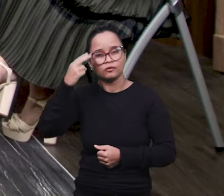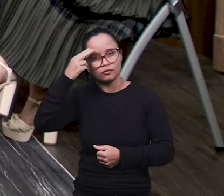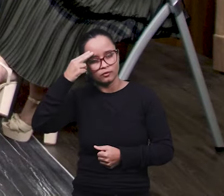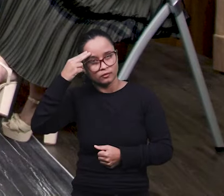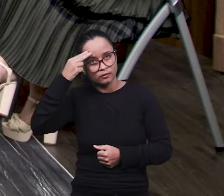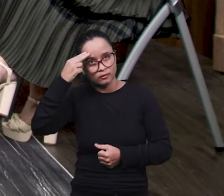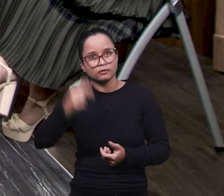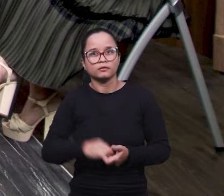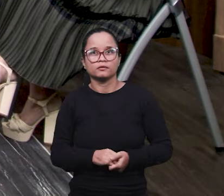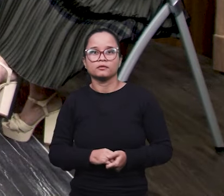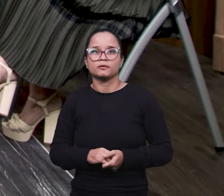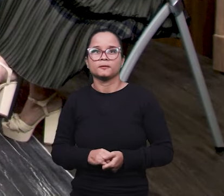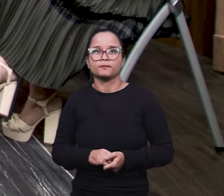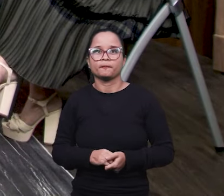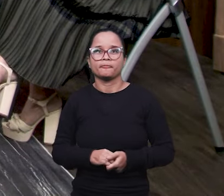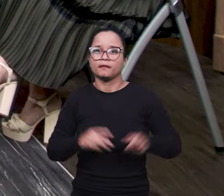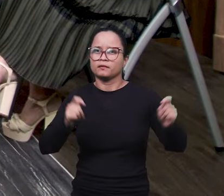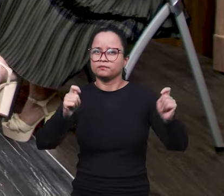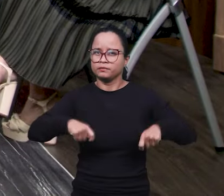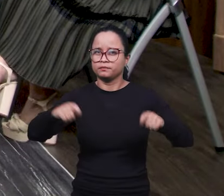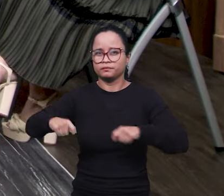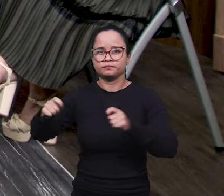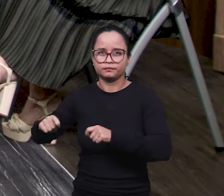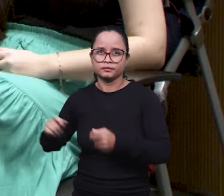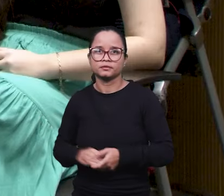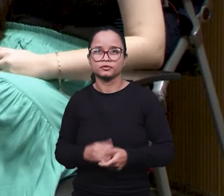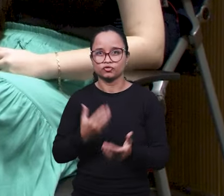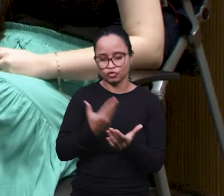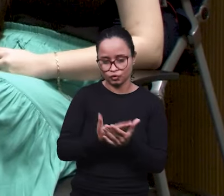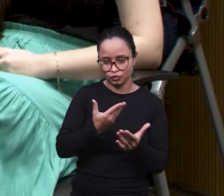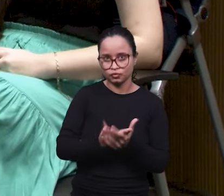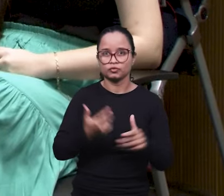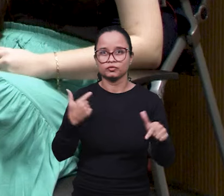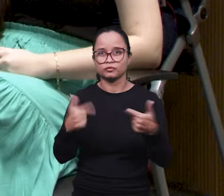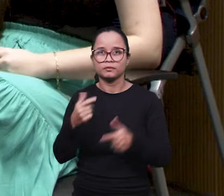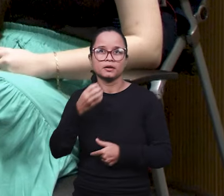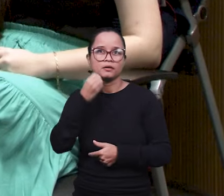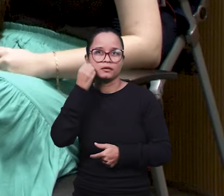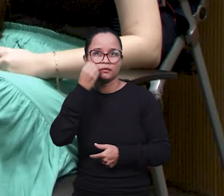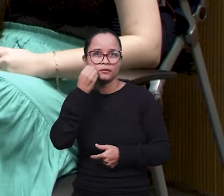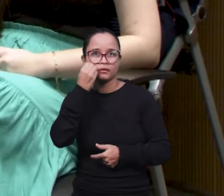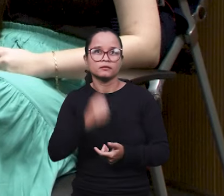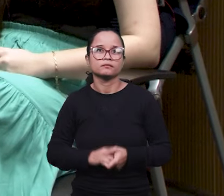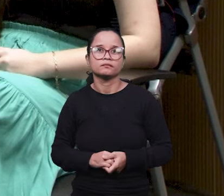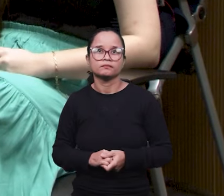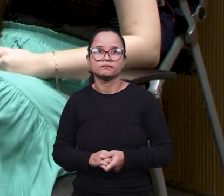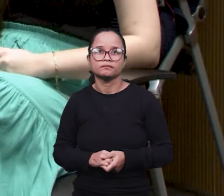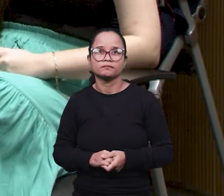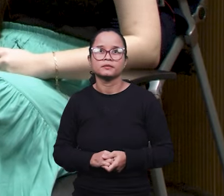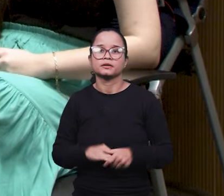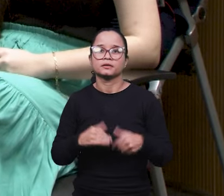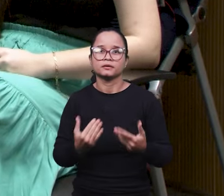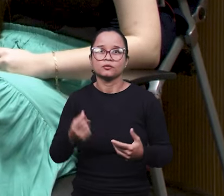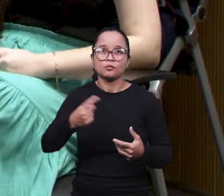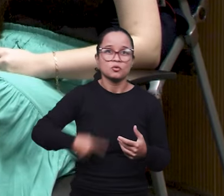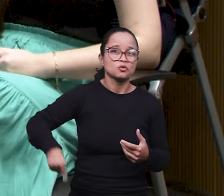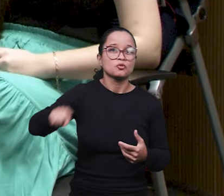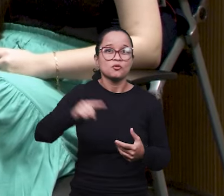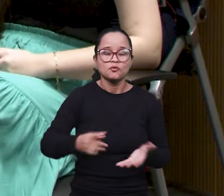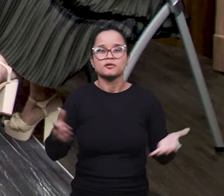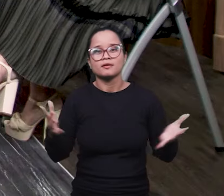não é isso muitas possibilidades de estudo de trabalho de experiência e assim como nós estão